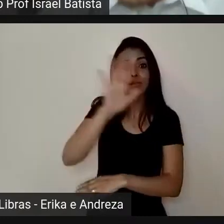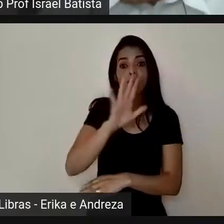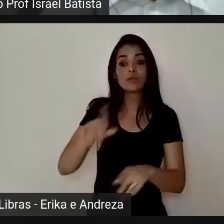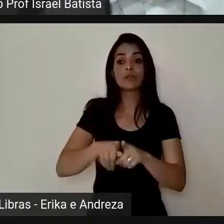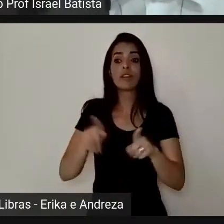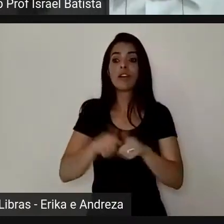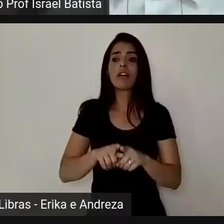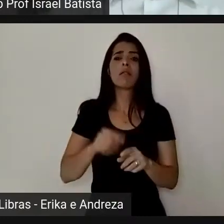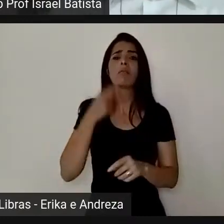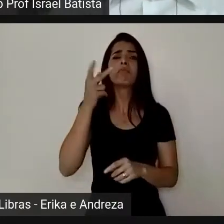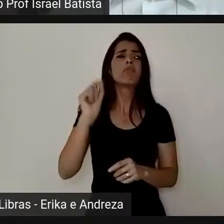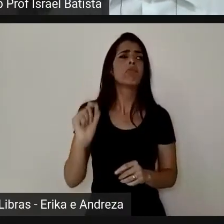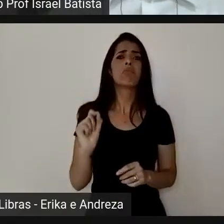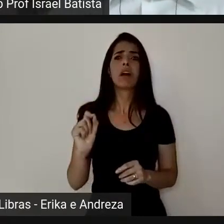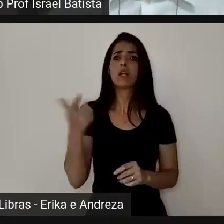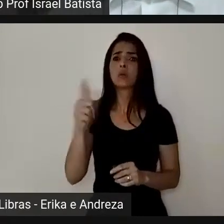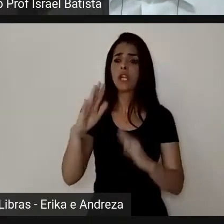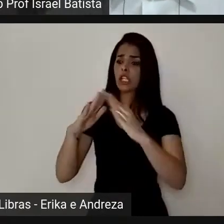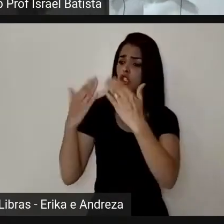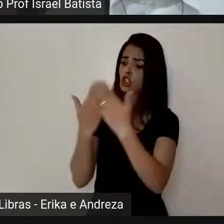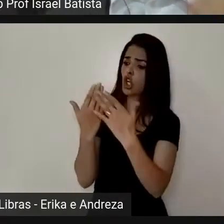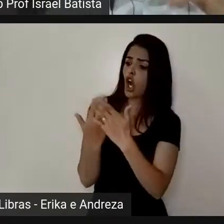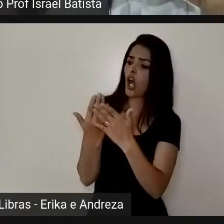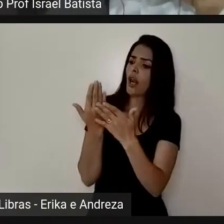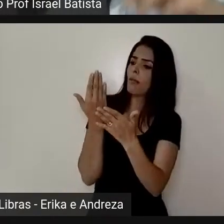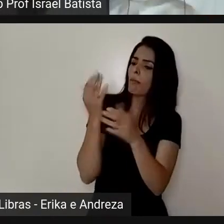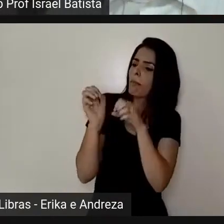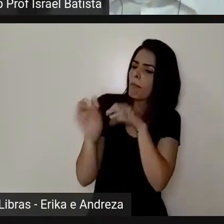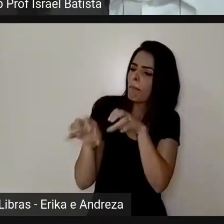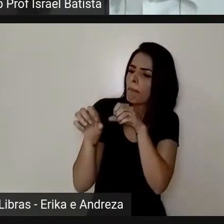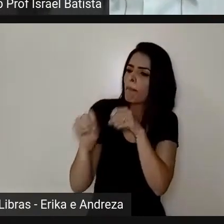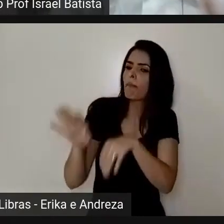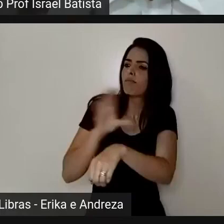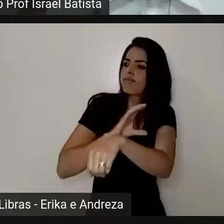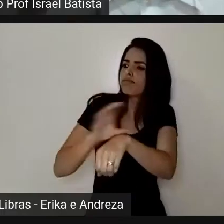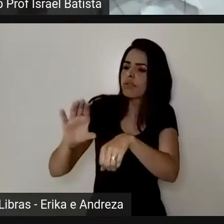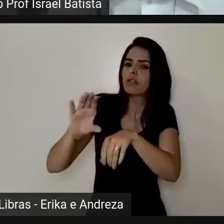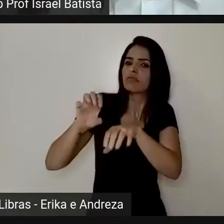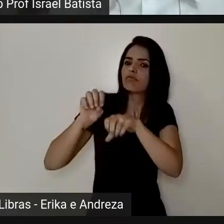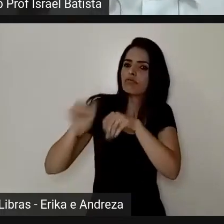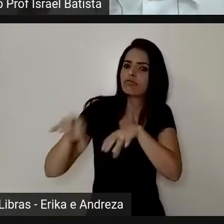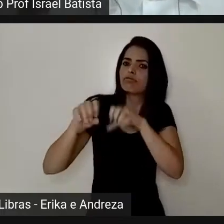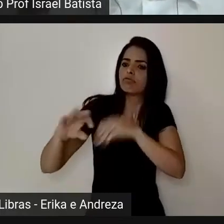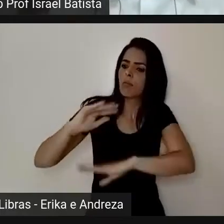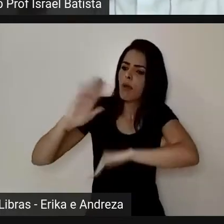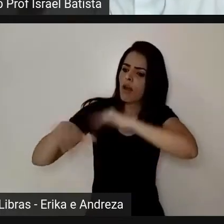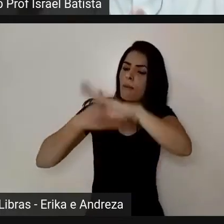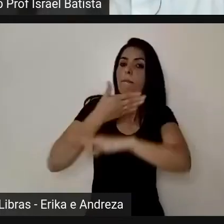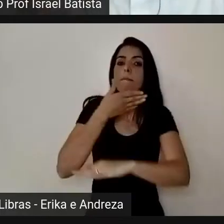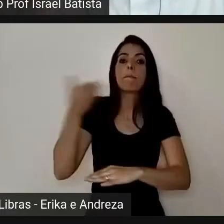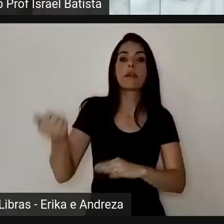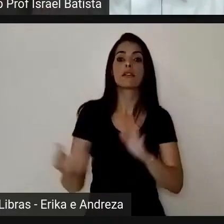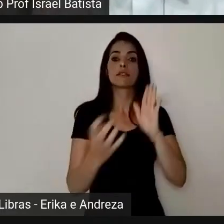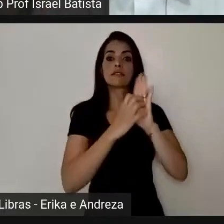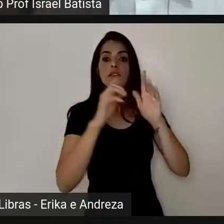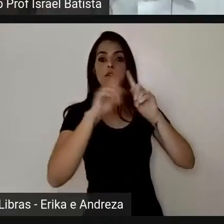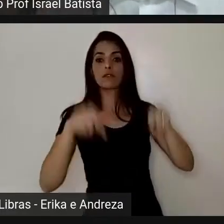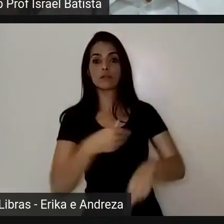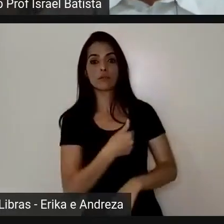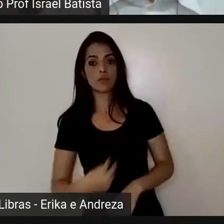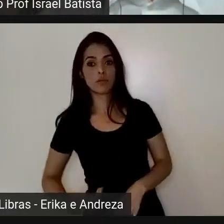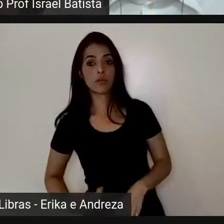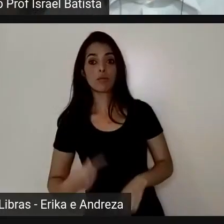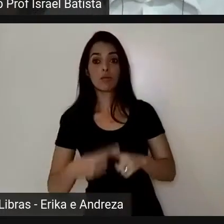não tenham uma escola de preparação, de aperfeiçoamento do serviço público. Nós entendemos que, à medida que a vida laboral do